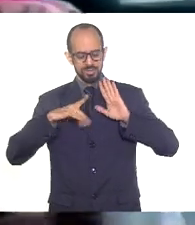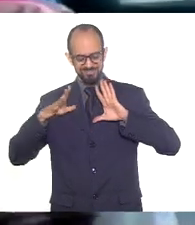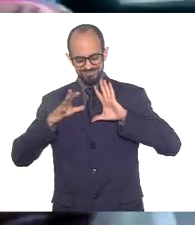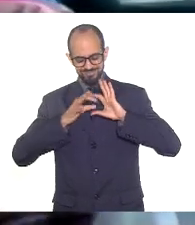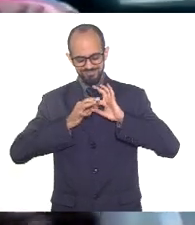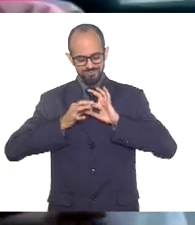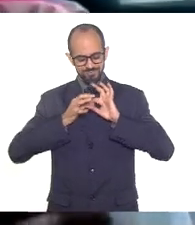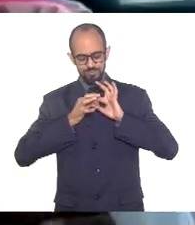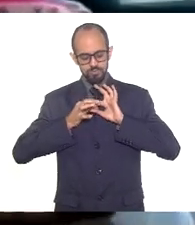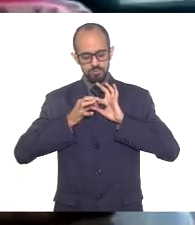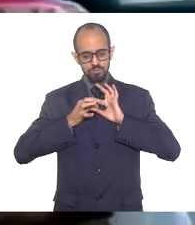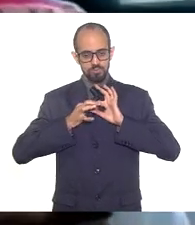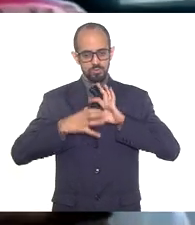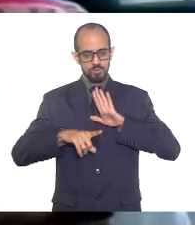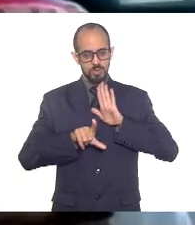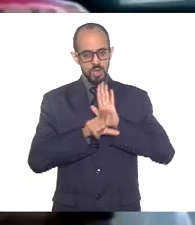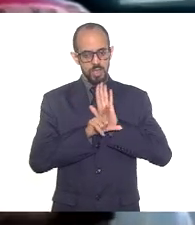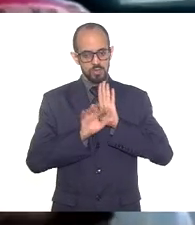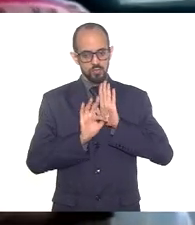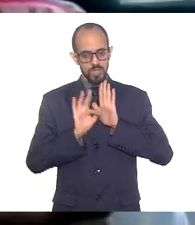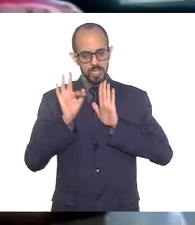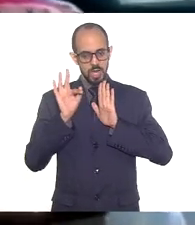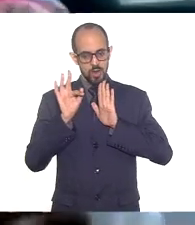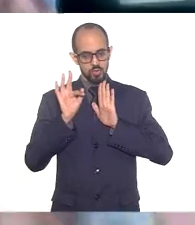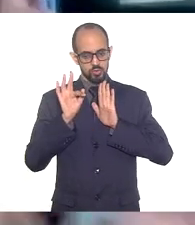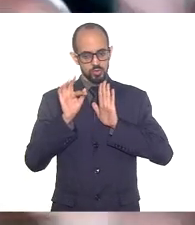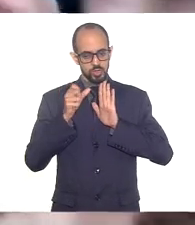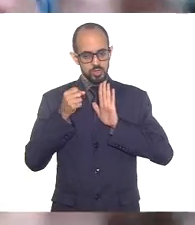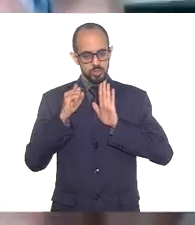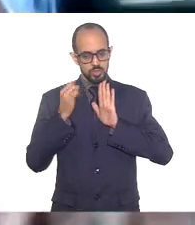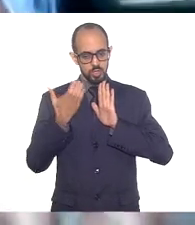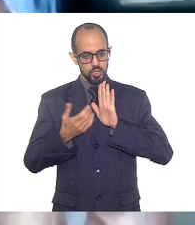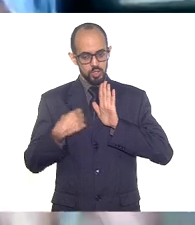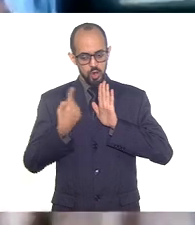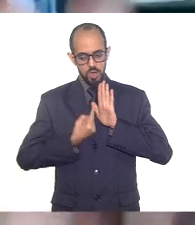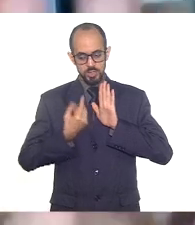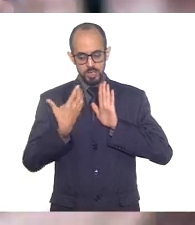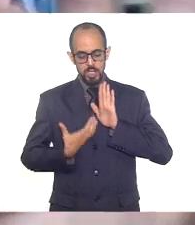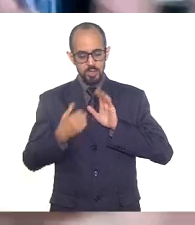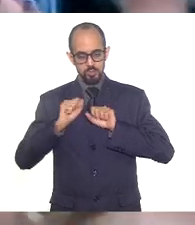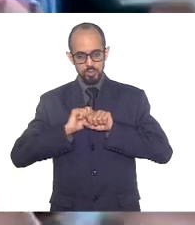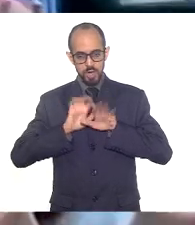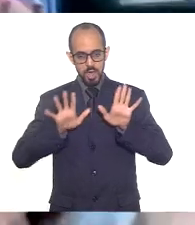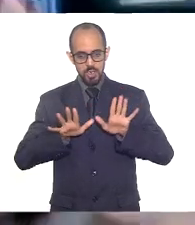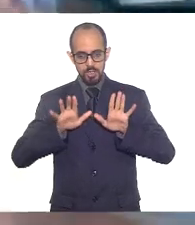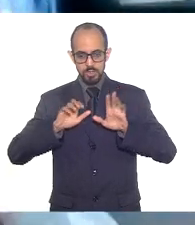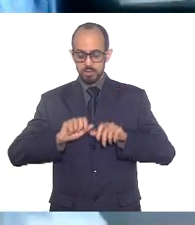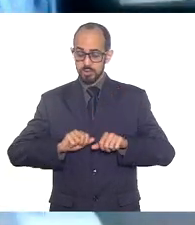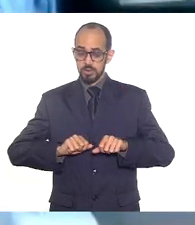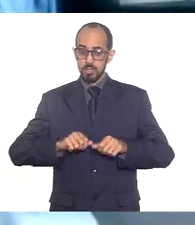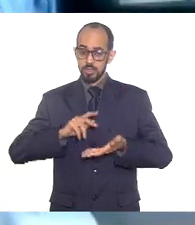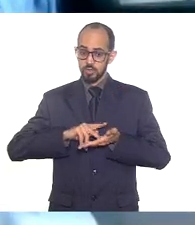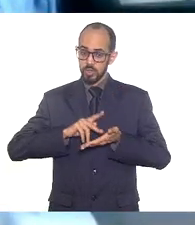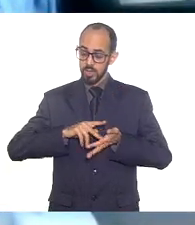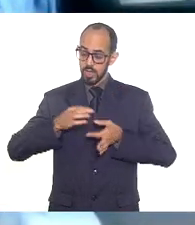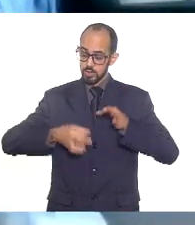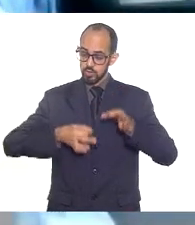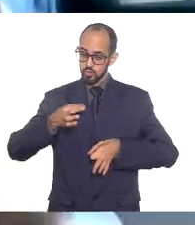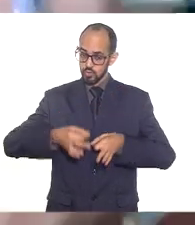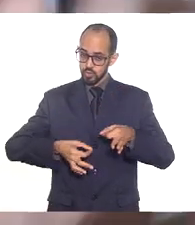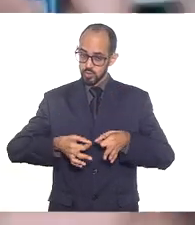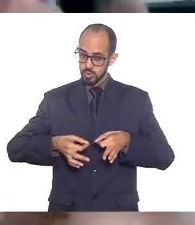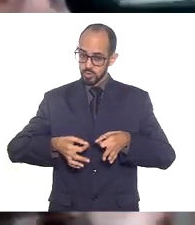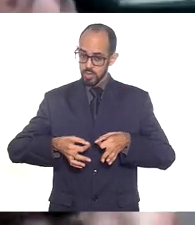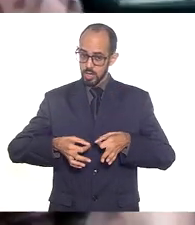legal e neste federais Se nós queremos clareza transparente da Injustiça